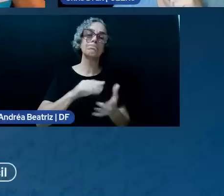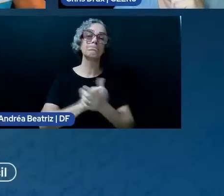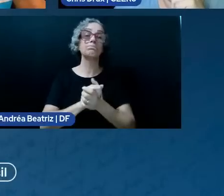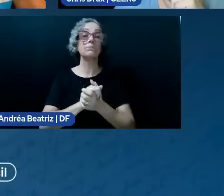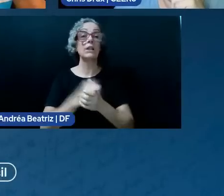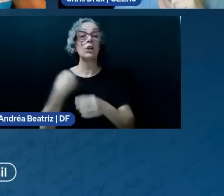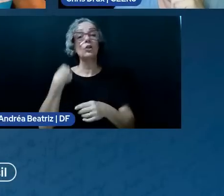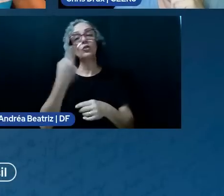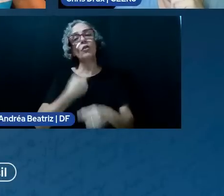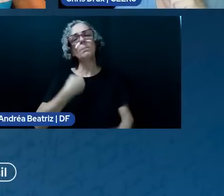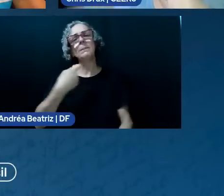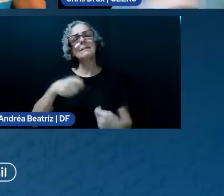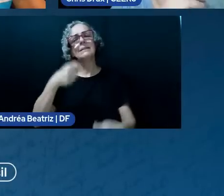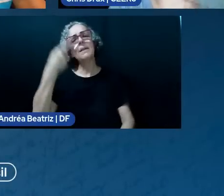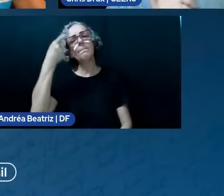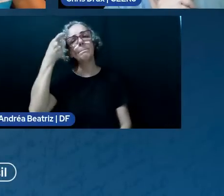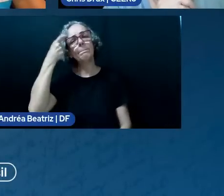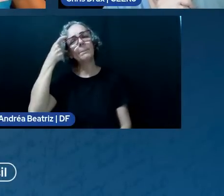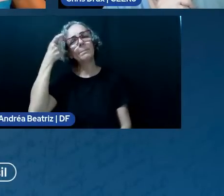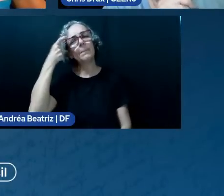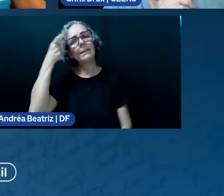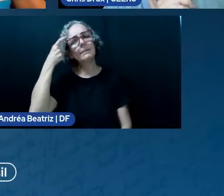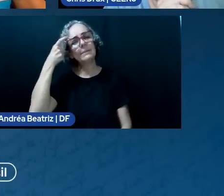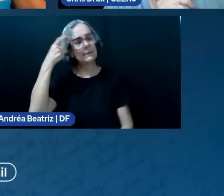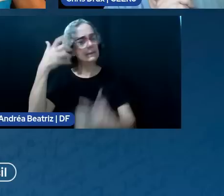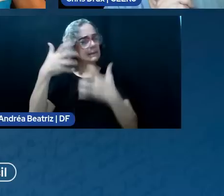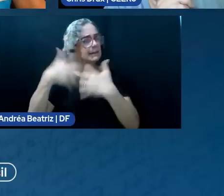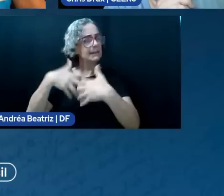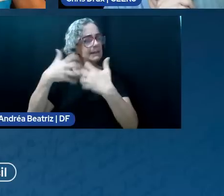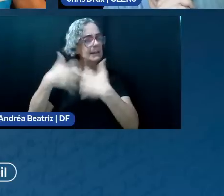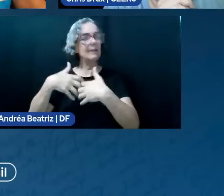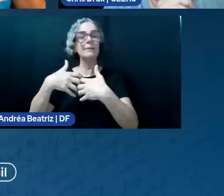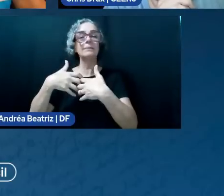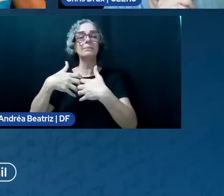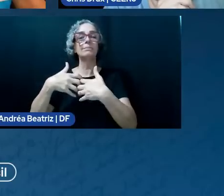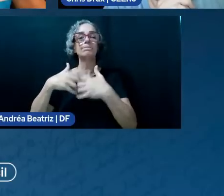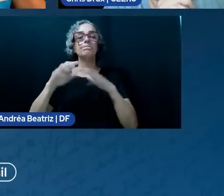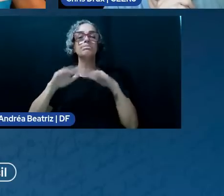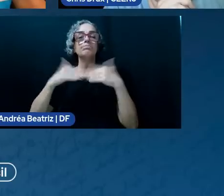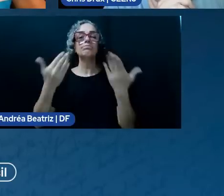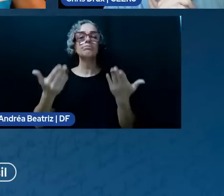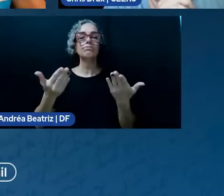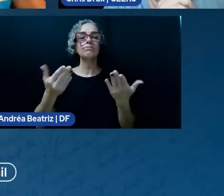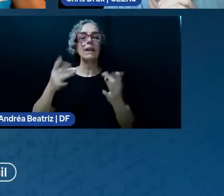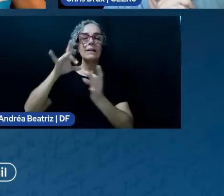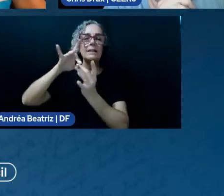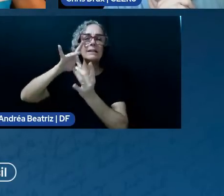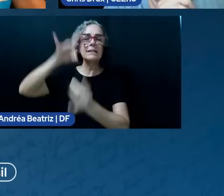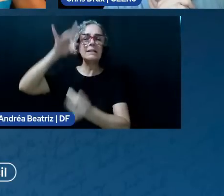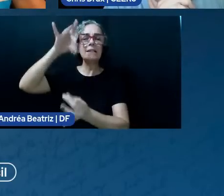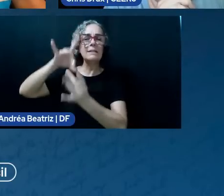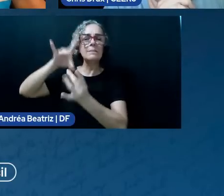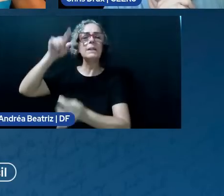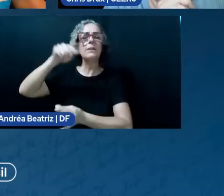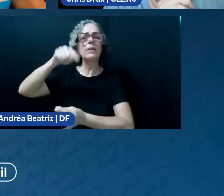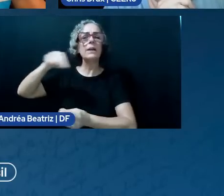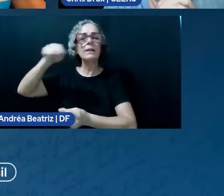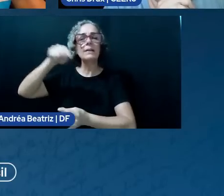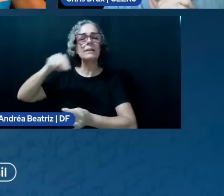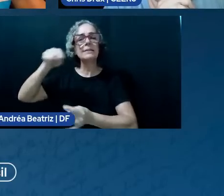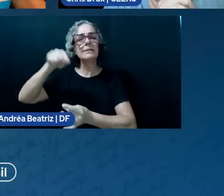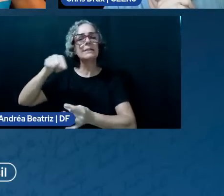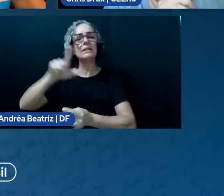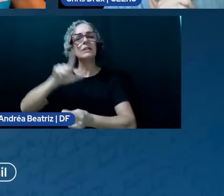vamos pensar aqui, né? Vamos levar em consideração que se tratam de espíritos, neste caso, que já têm uma